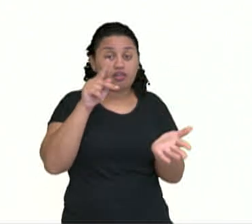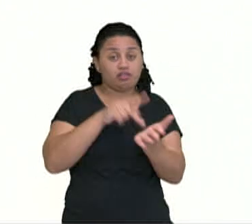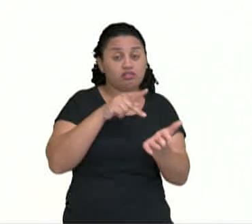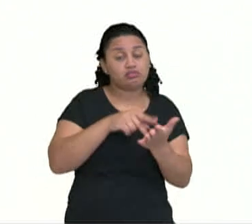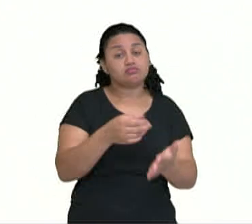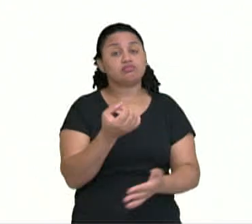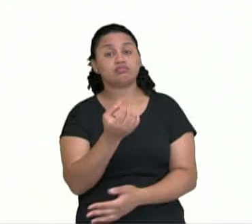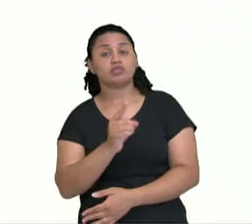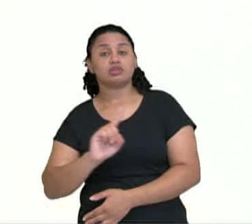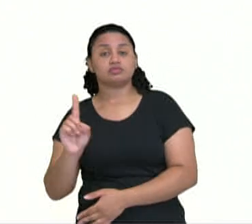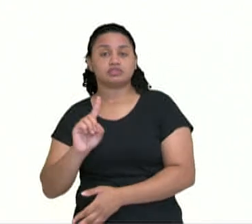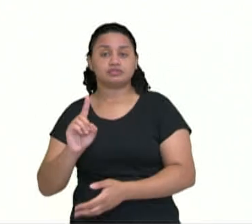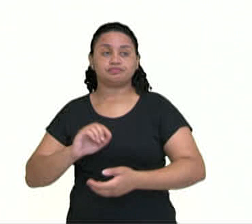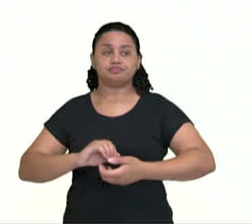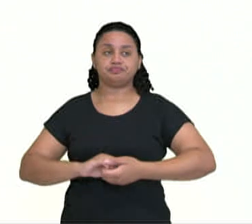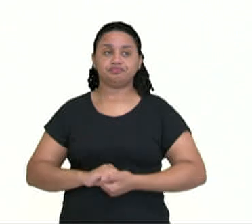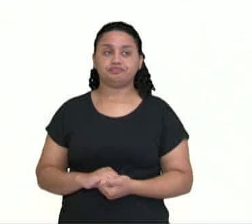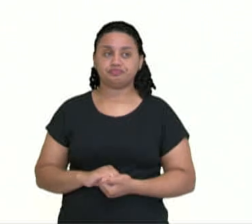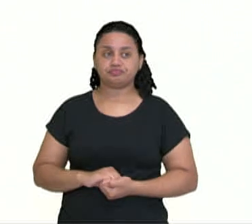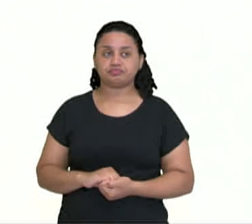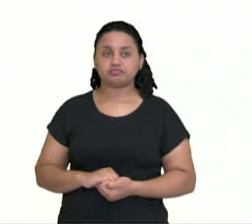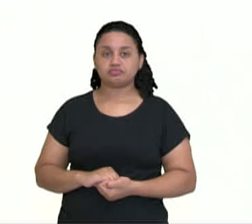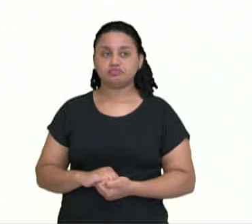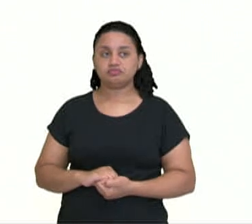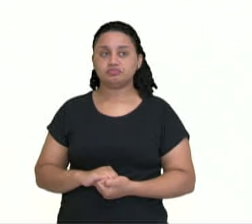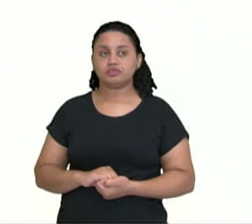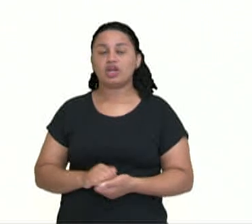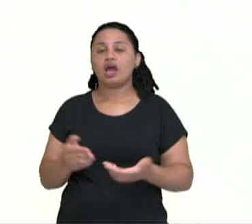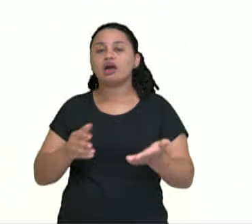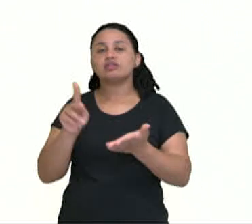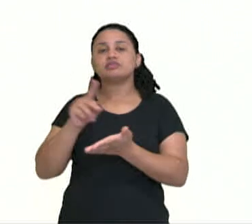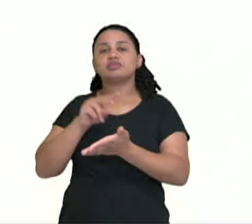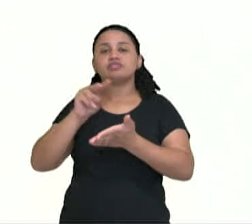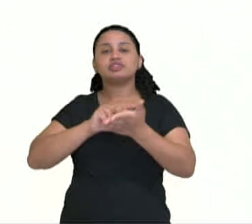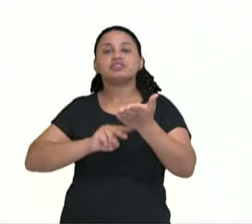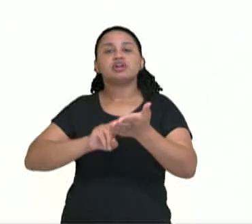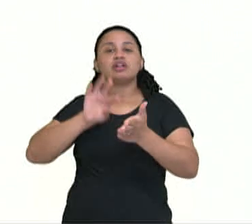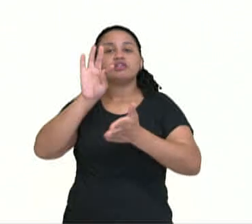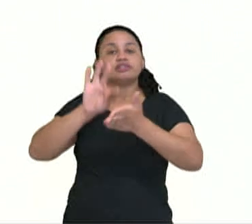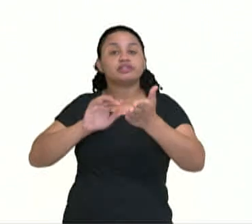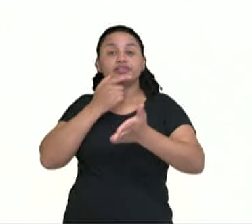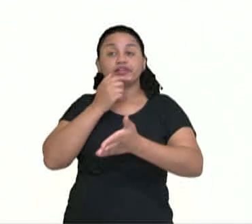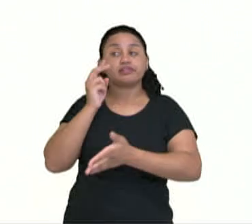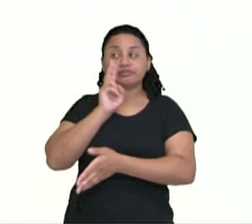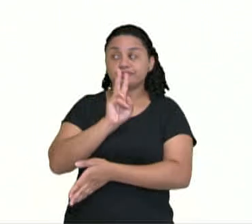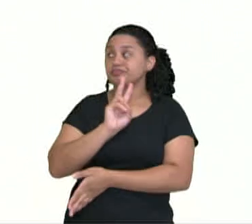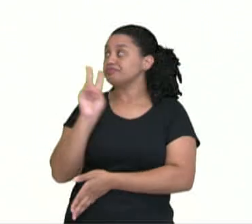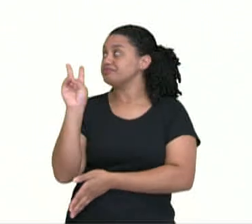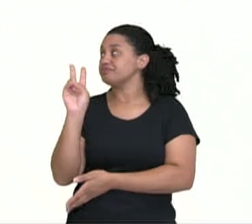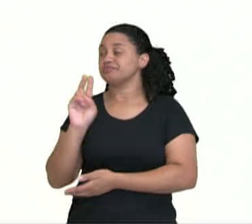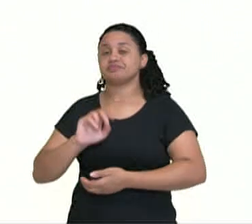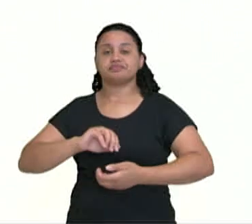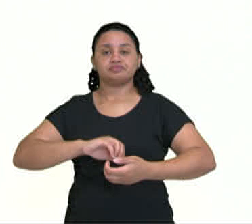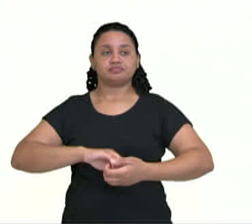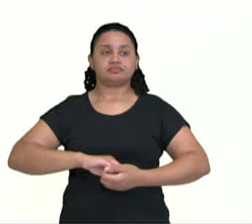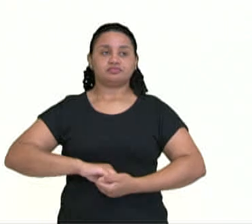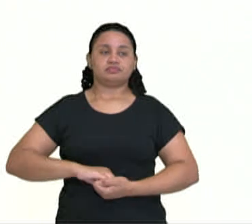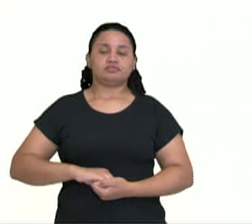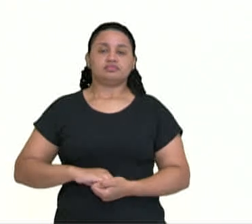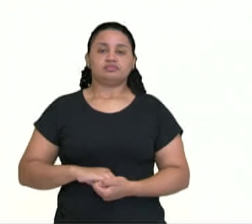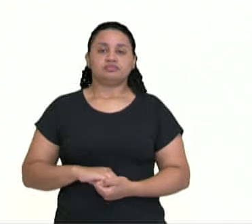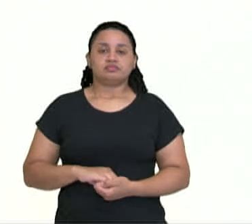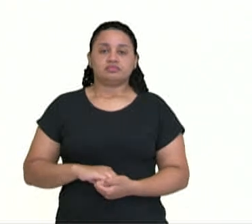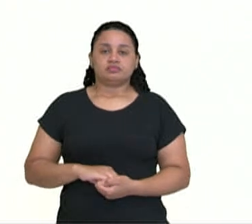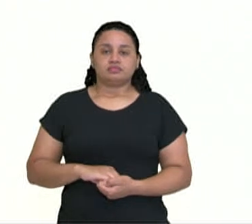ou não? Nowadays, people are facing many problems regarding fake news. Many things that you share on social